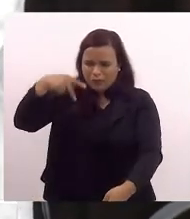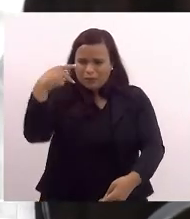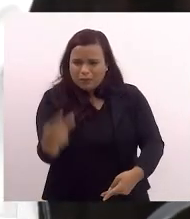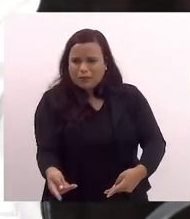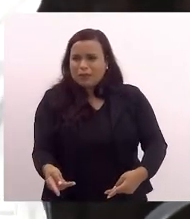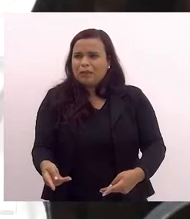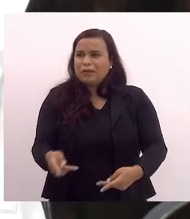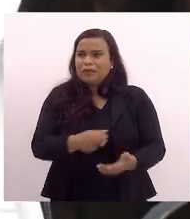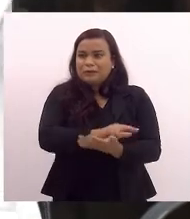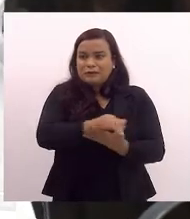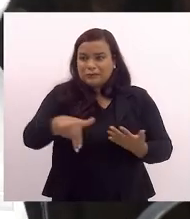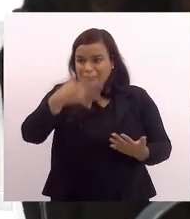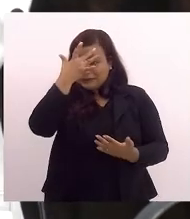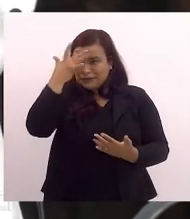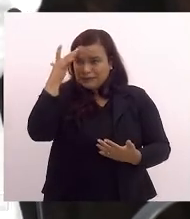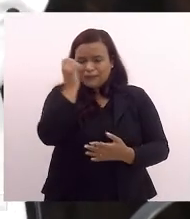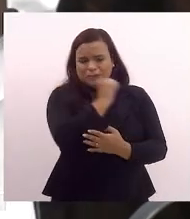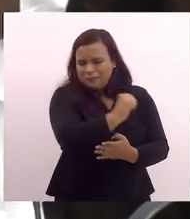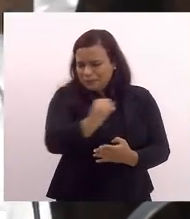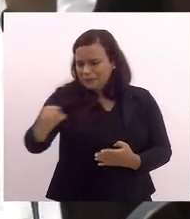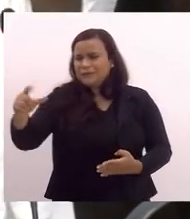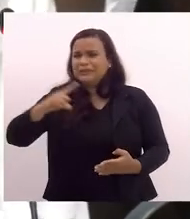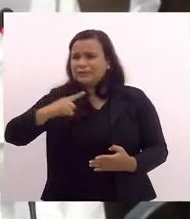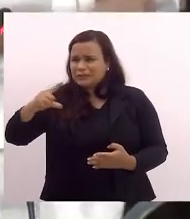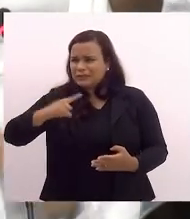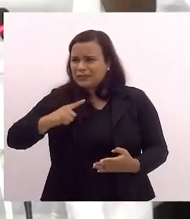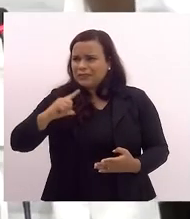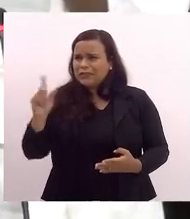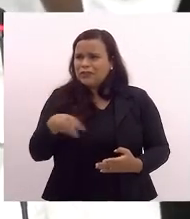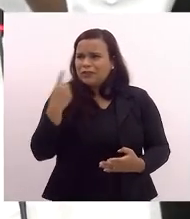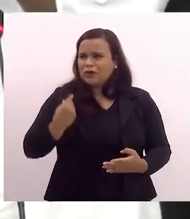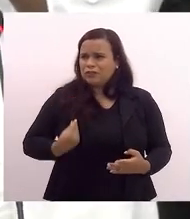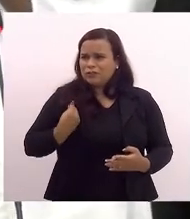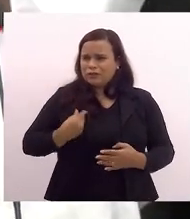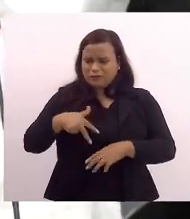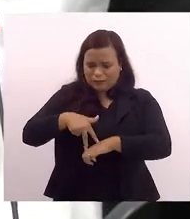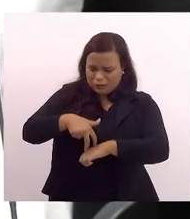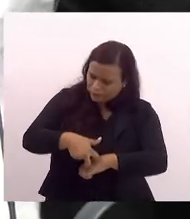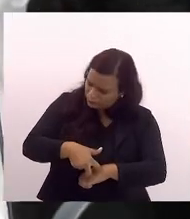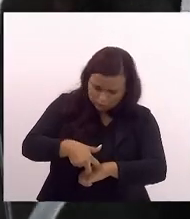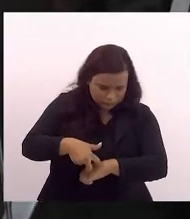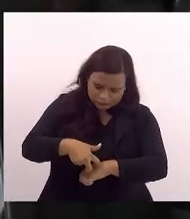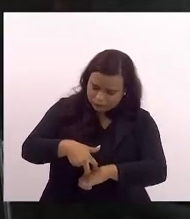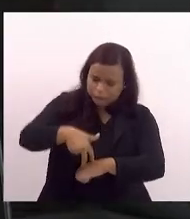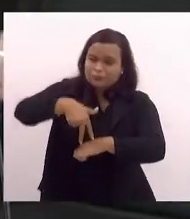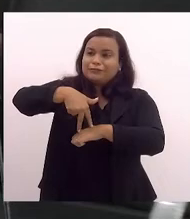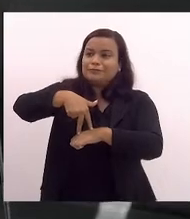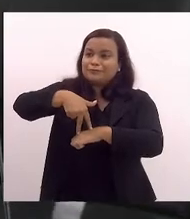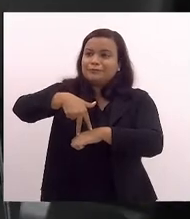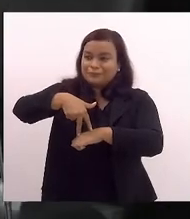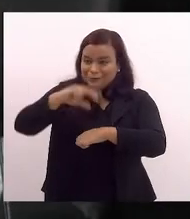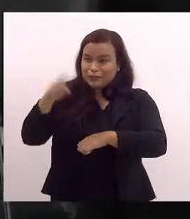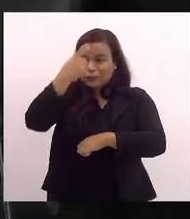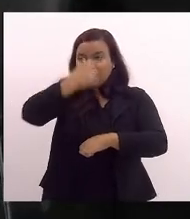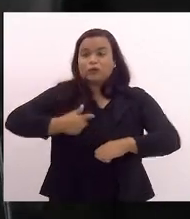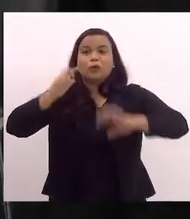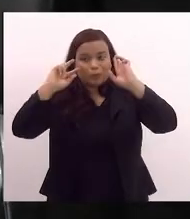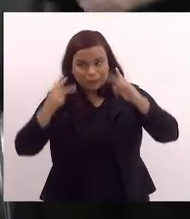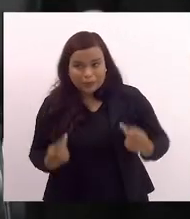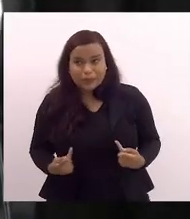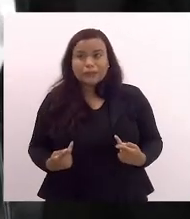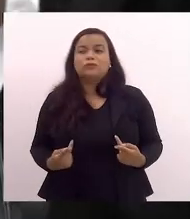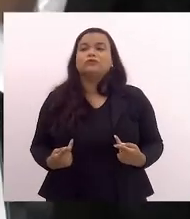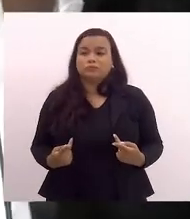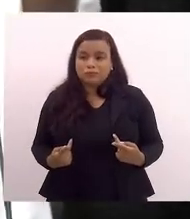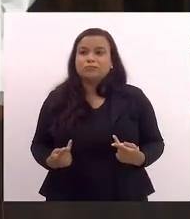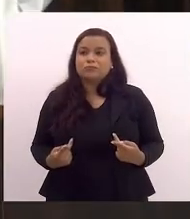foram desencarnados. Fiquemos de pé porque não viveremos de joelhos. Fiquemos de pé porque somos humanos. Fiquemos de